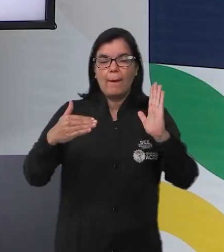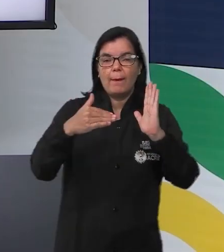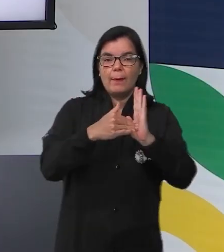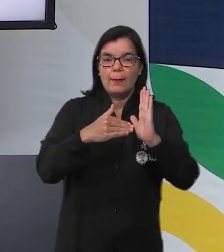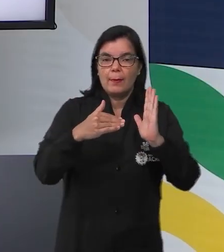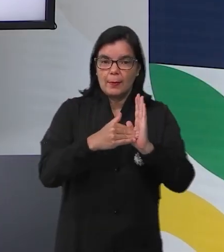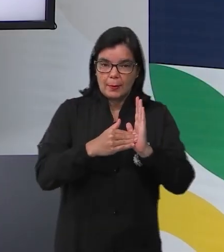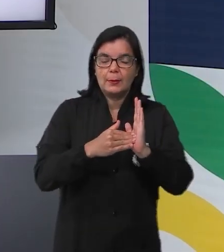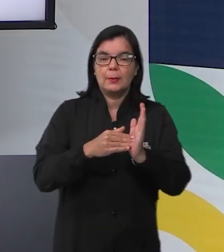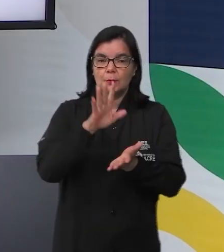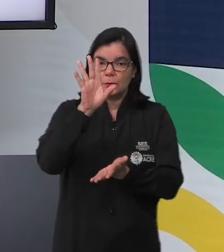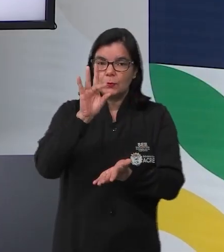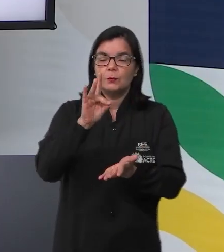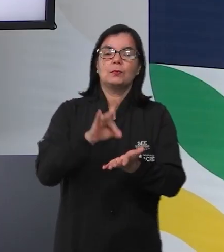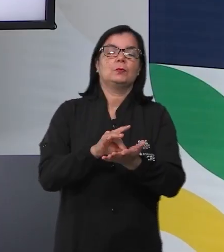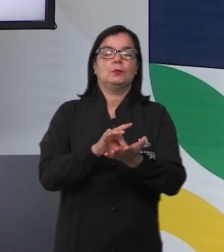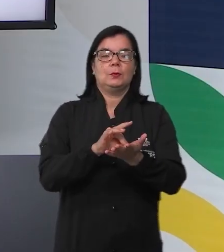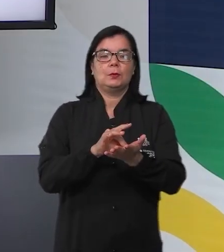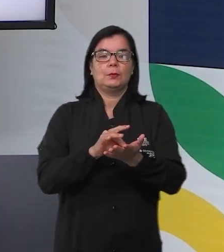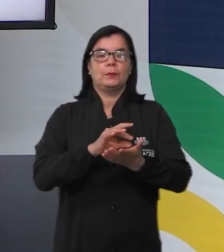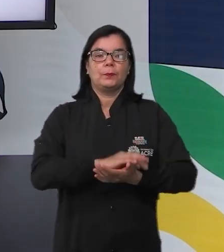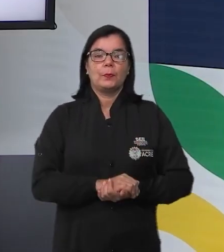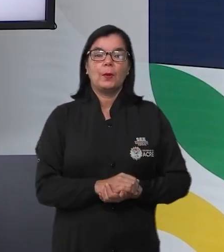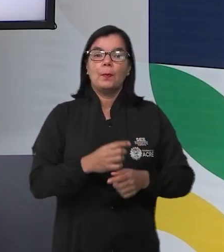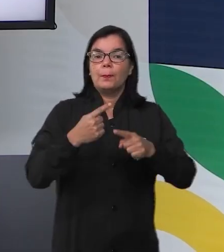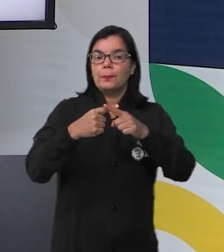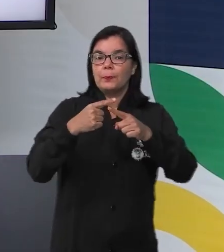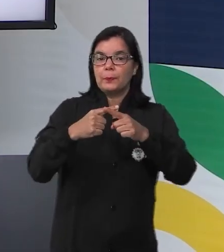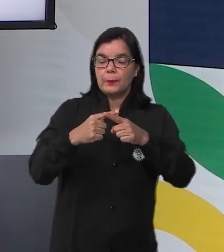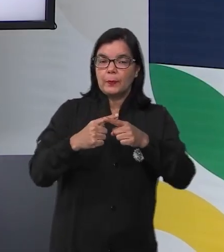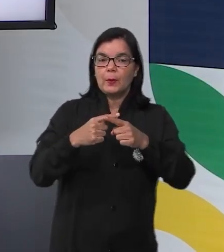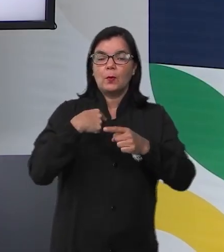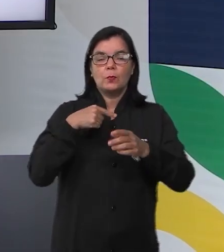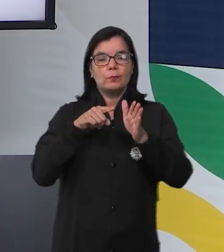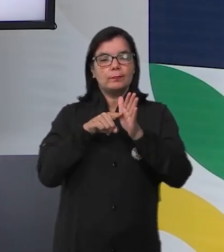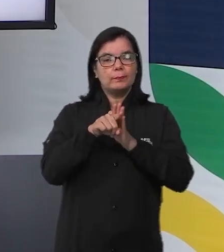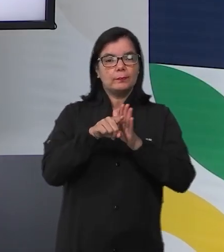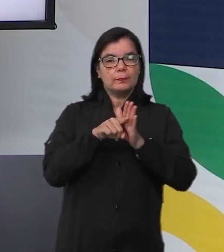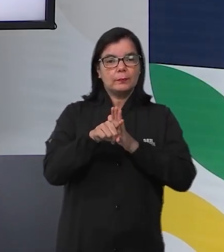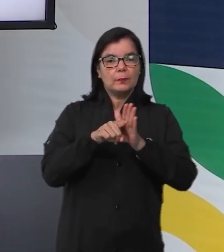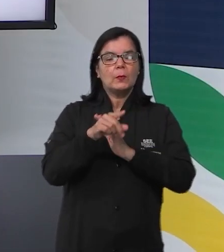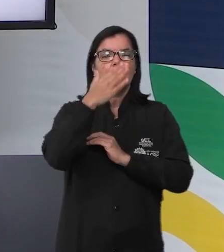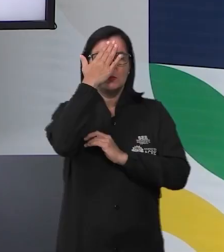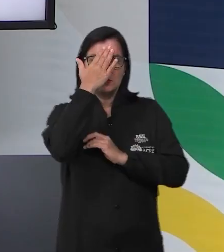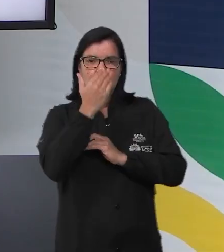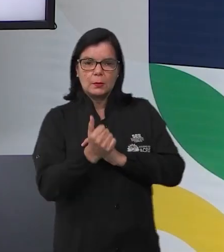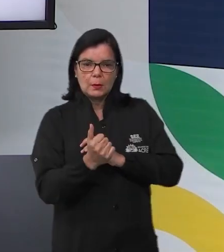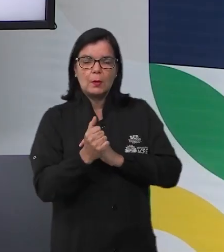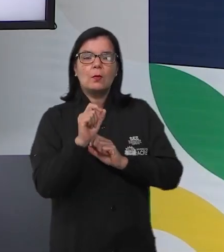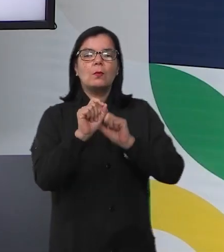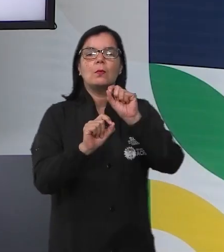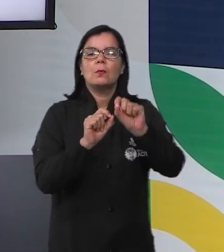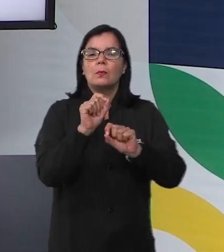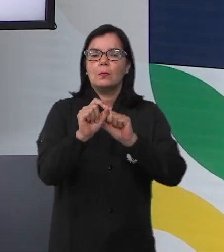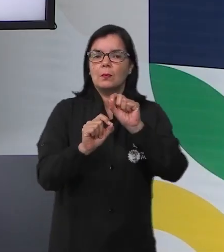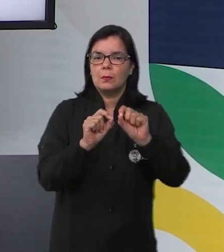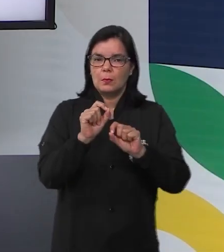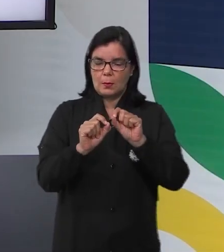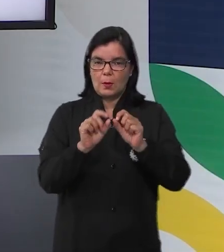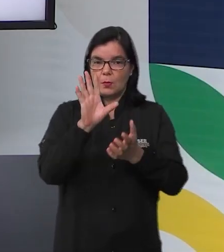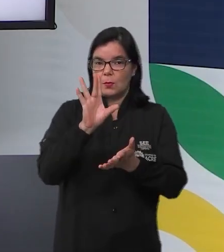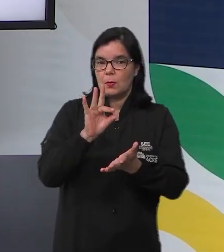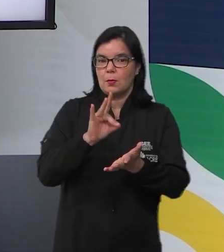fator realista, o fator de verdade. Até porque, quando eu te pergunto assim, você sabe o que é